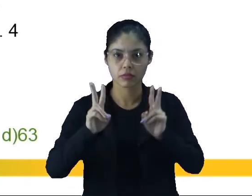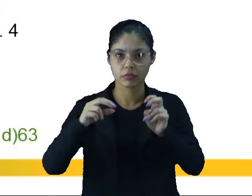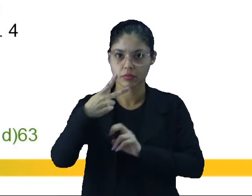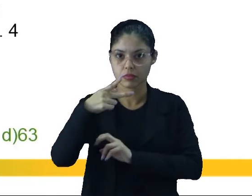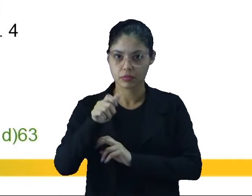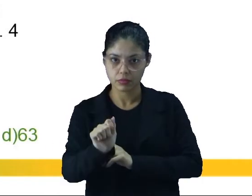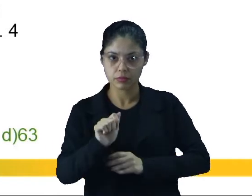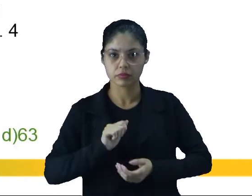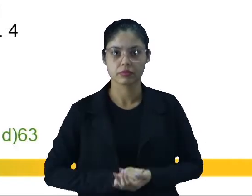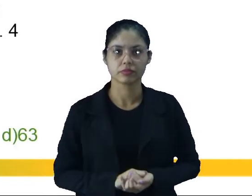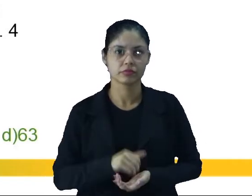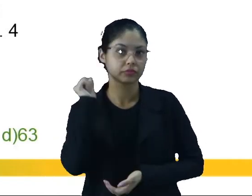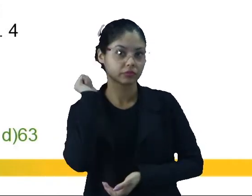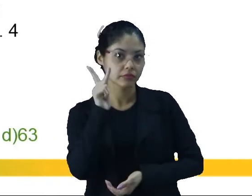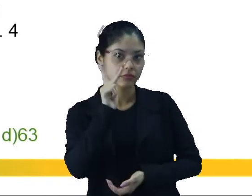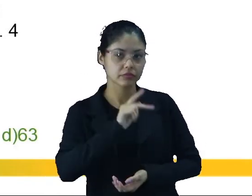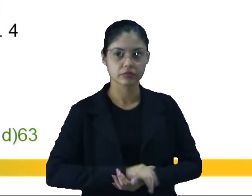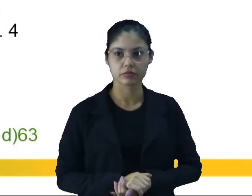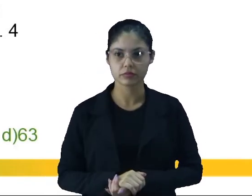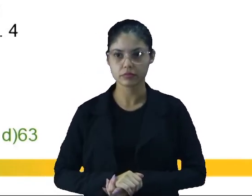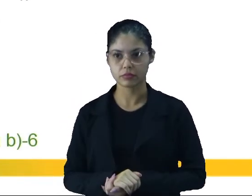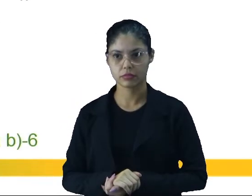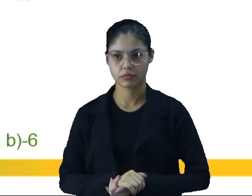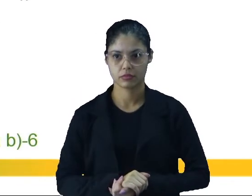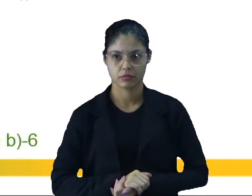PA. Ok?